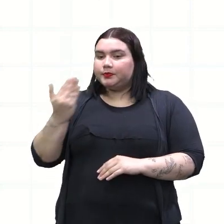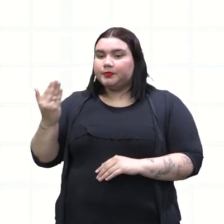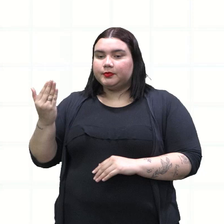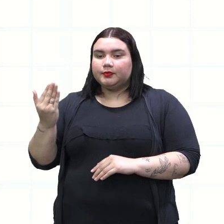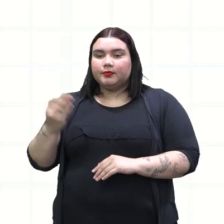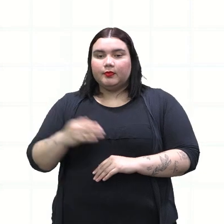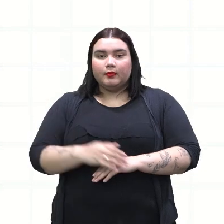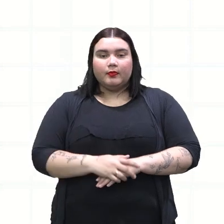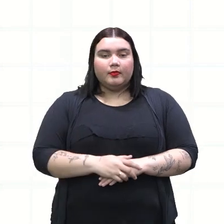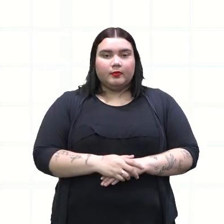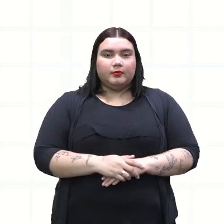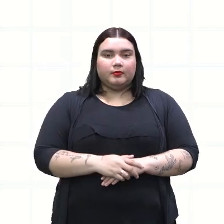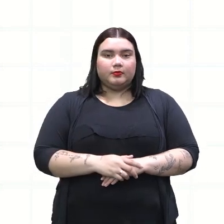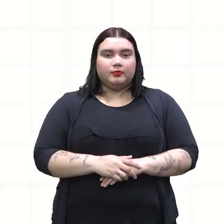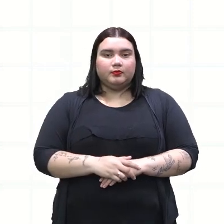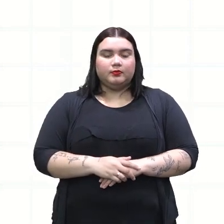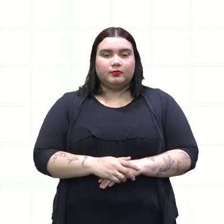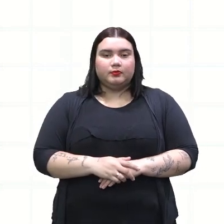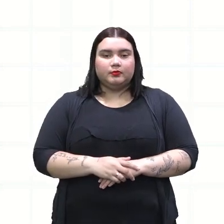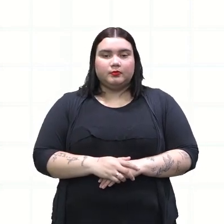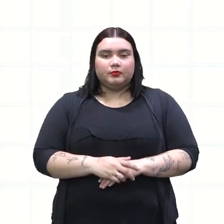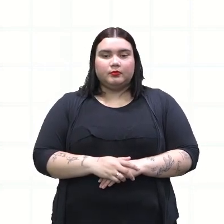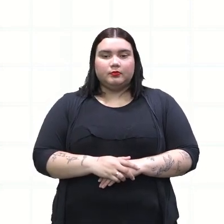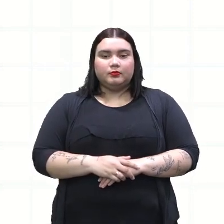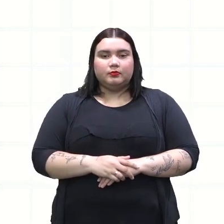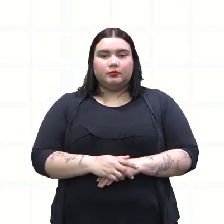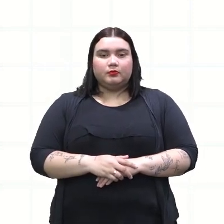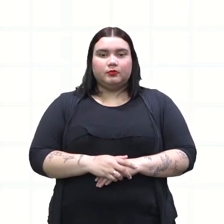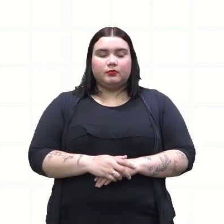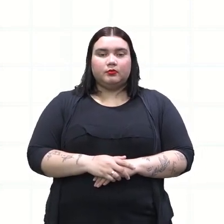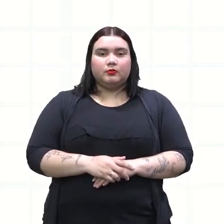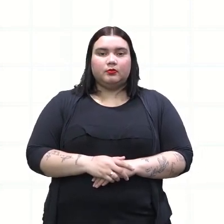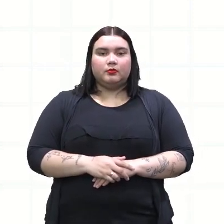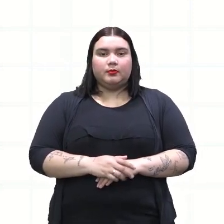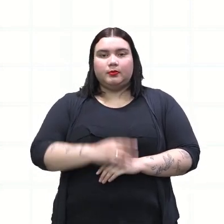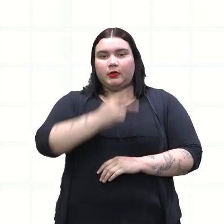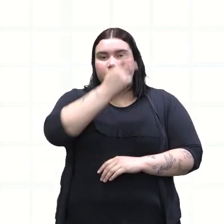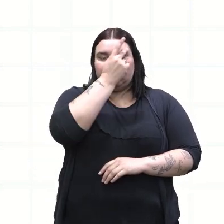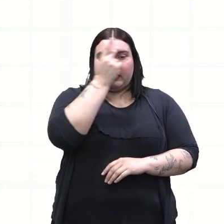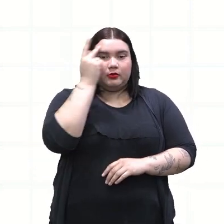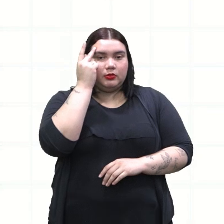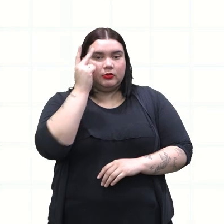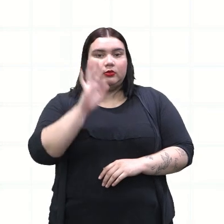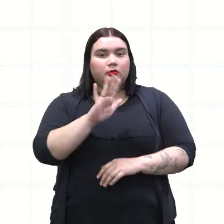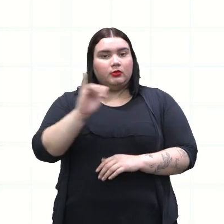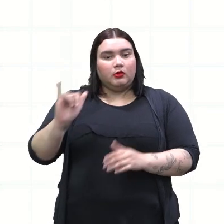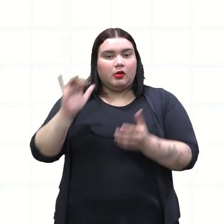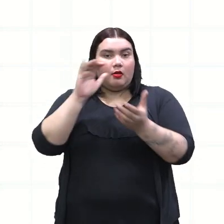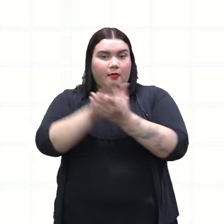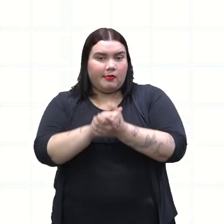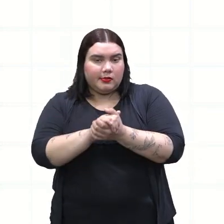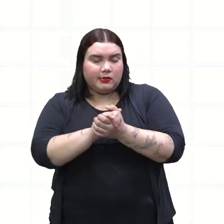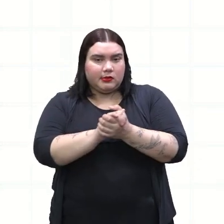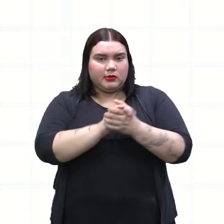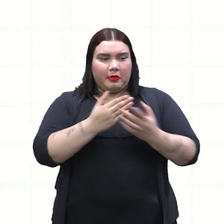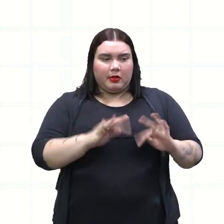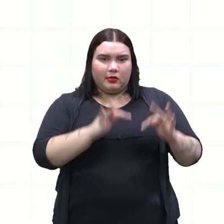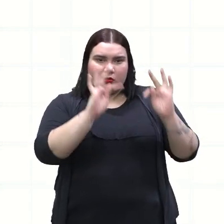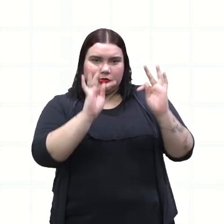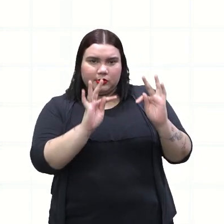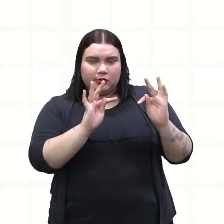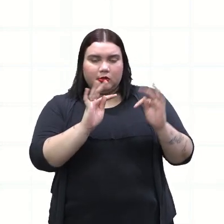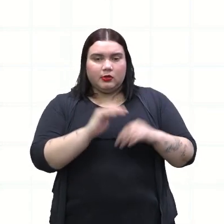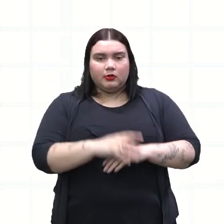get engaged to holograms? As pessoas vão se casar, vão se comprometer com